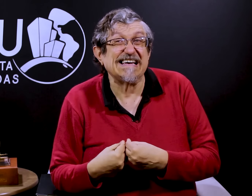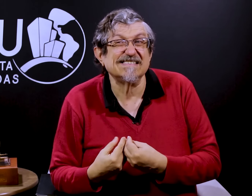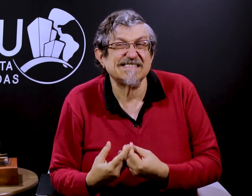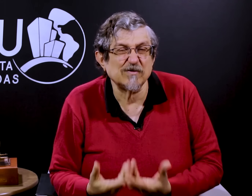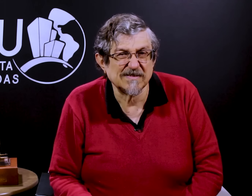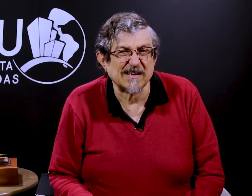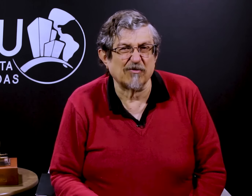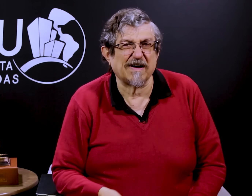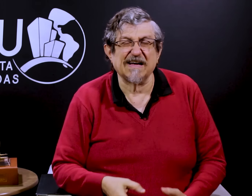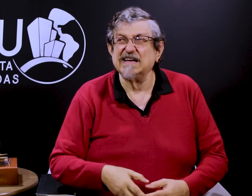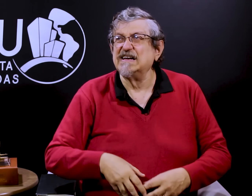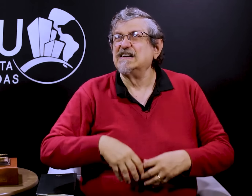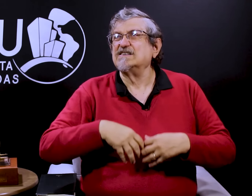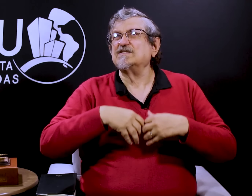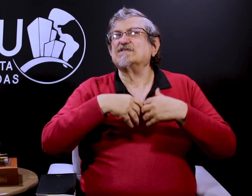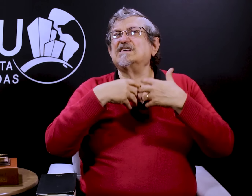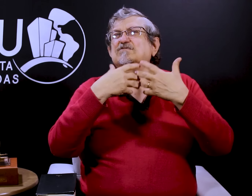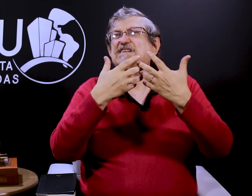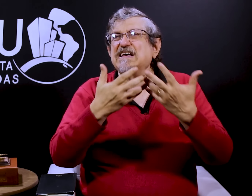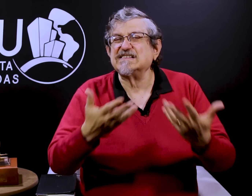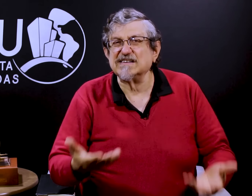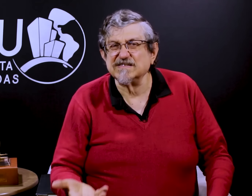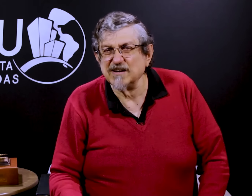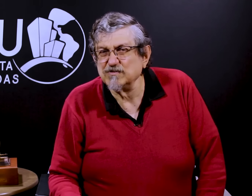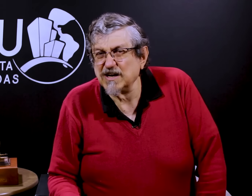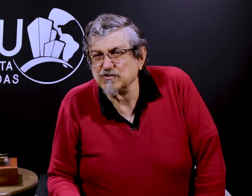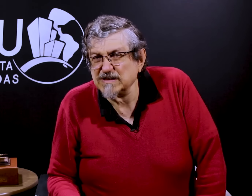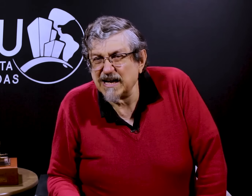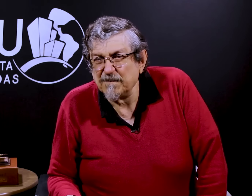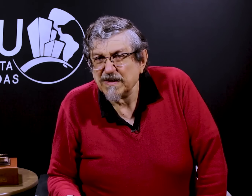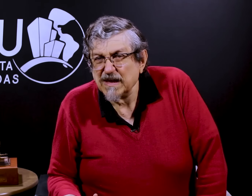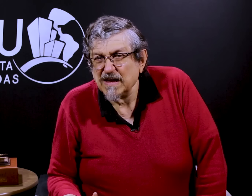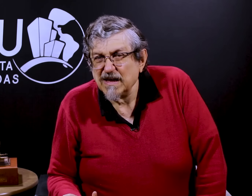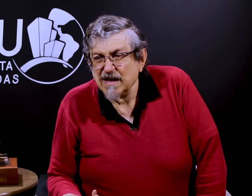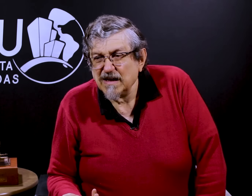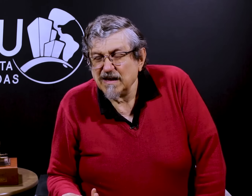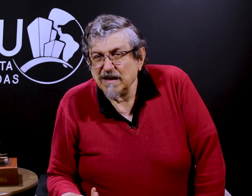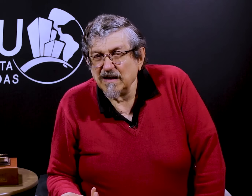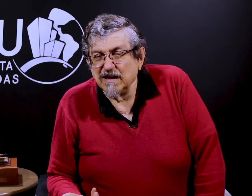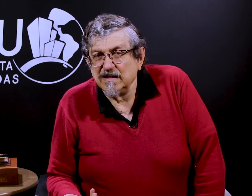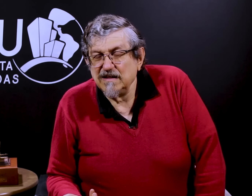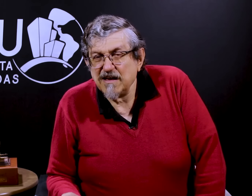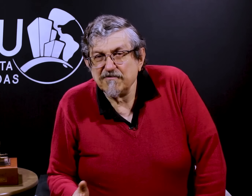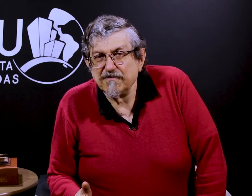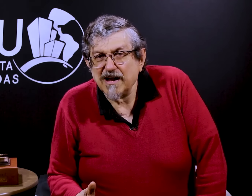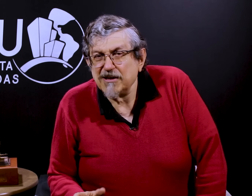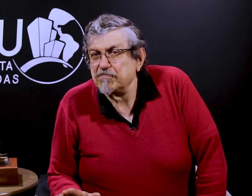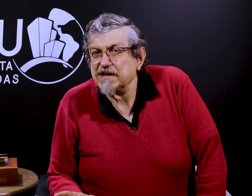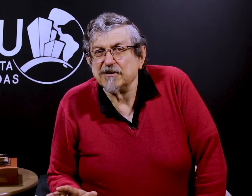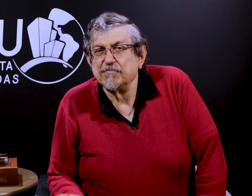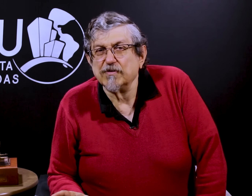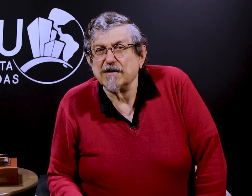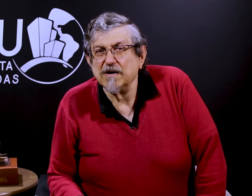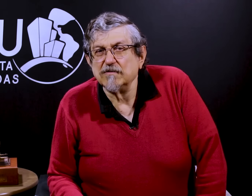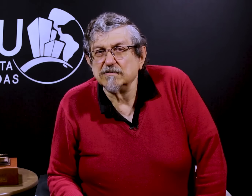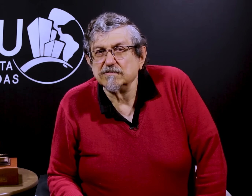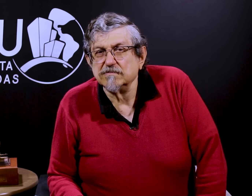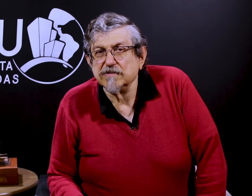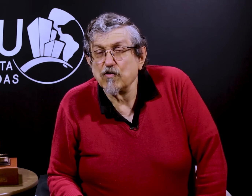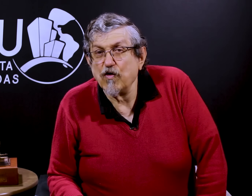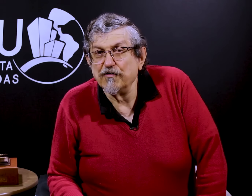intenção de salvar se você não tem a intenção de ajudar Nem vale a pena Pôr a